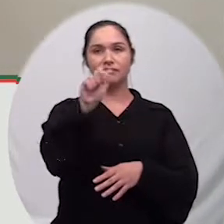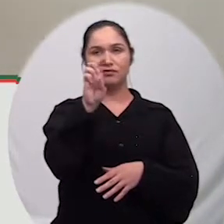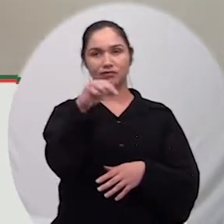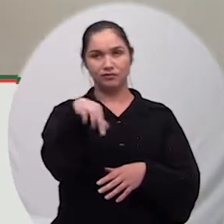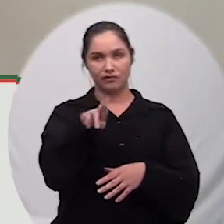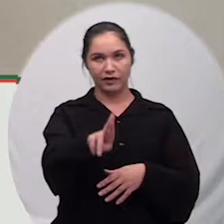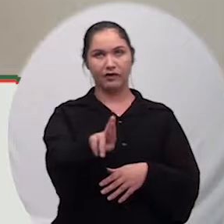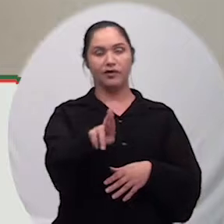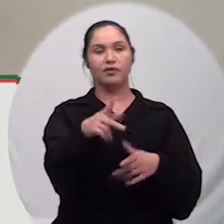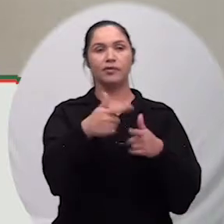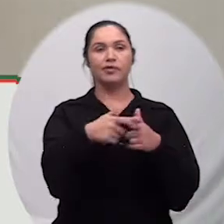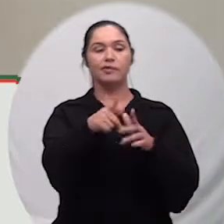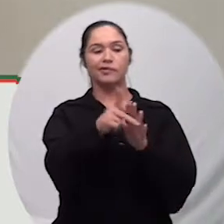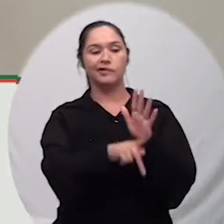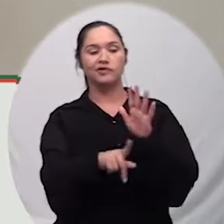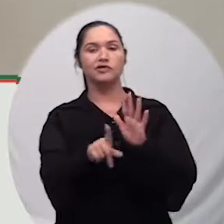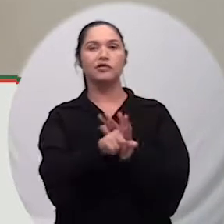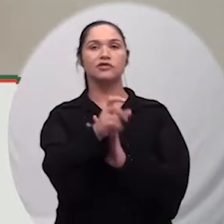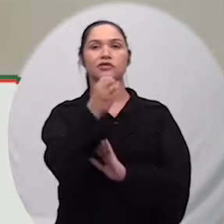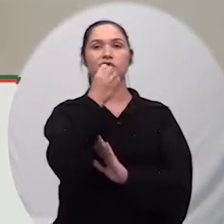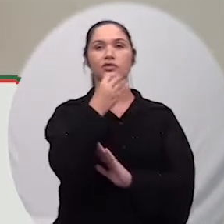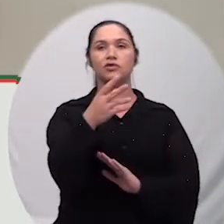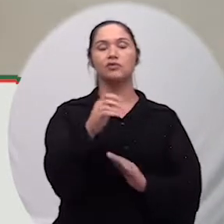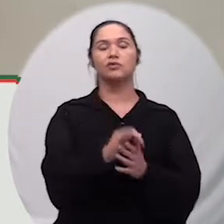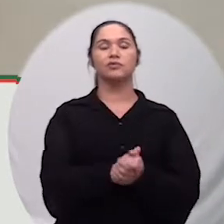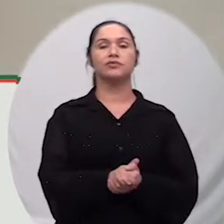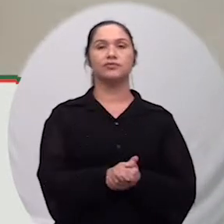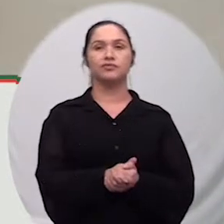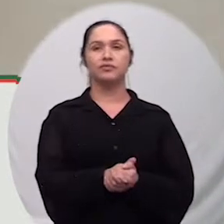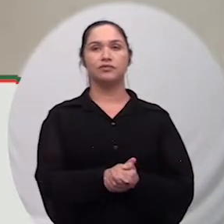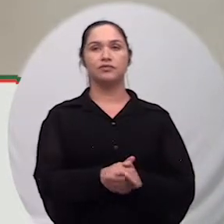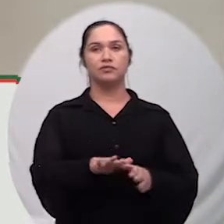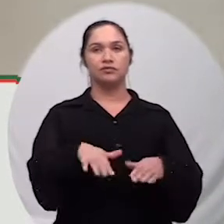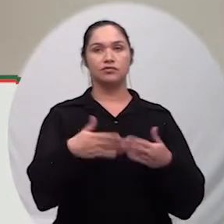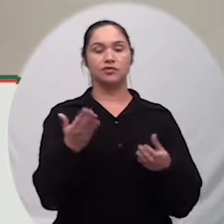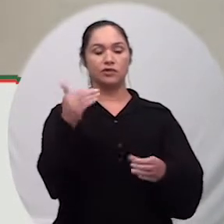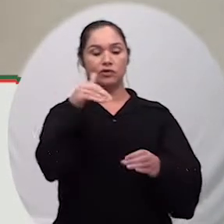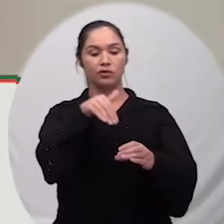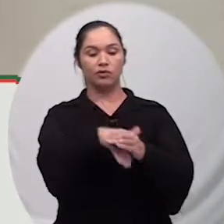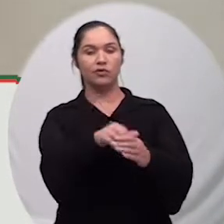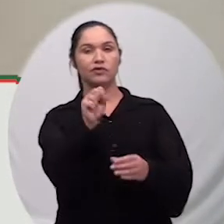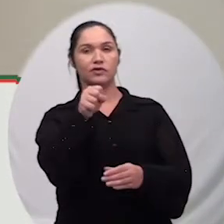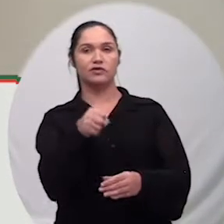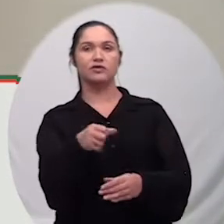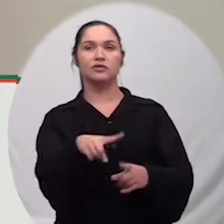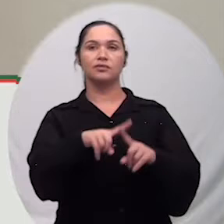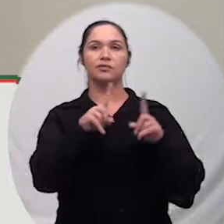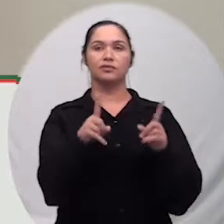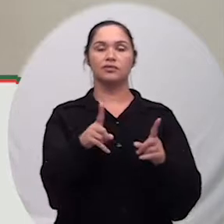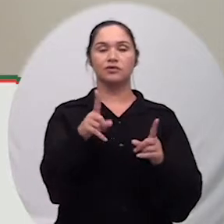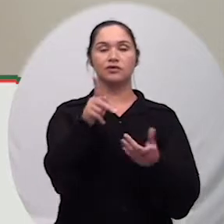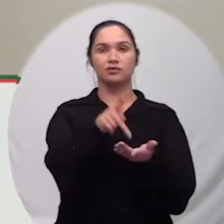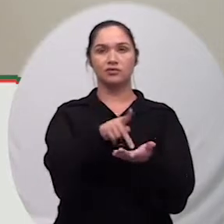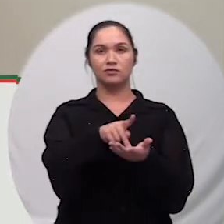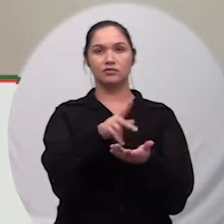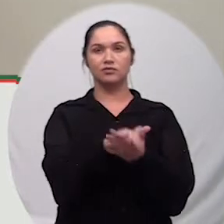esse projeto esse PLC. E votarei favorável, com certeza, mas